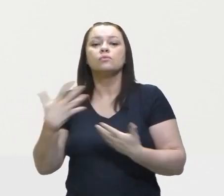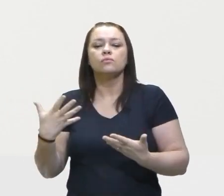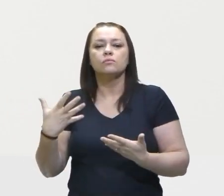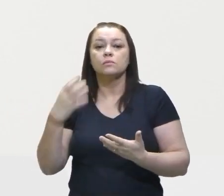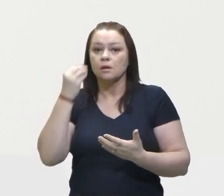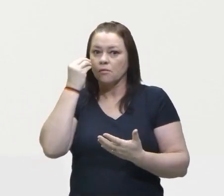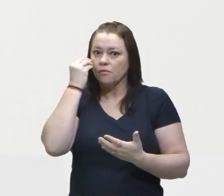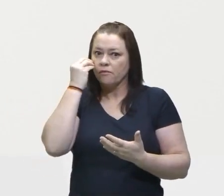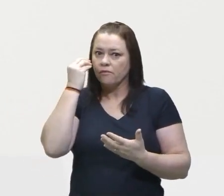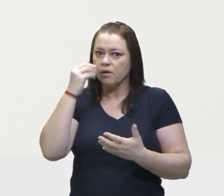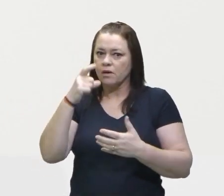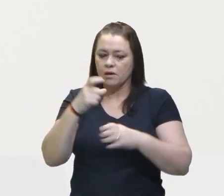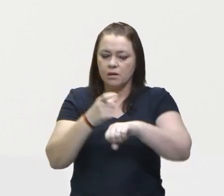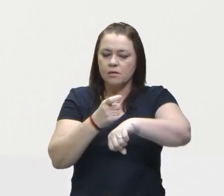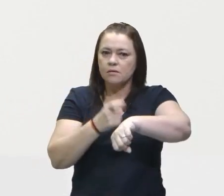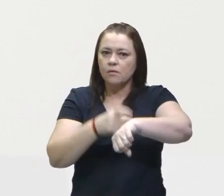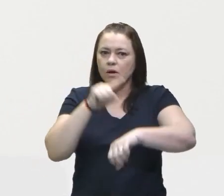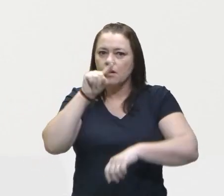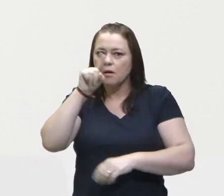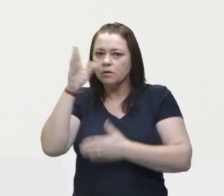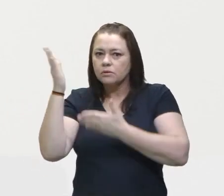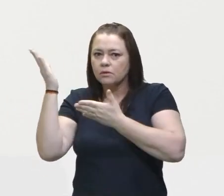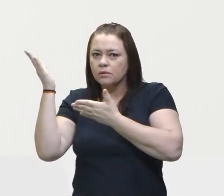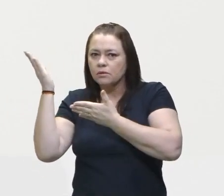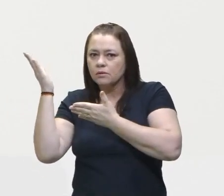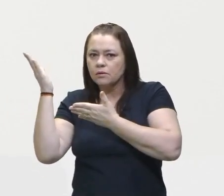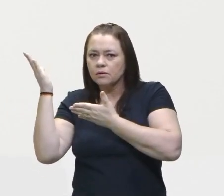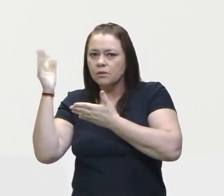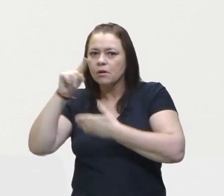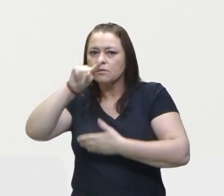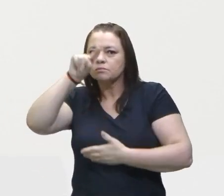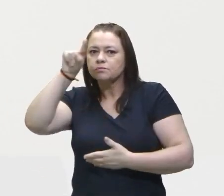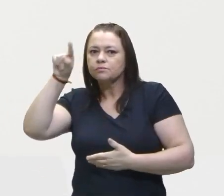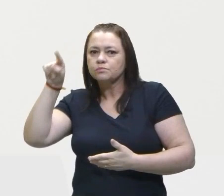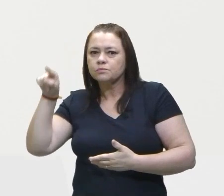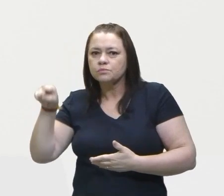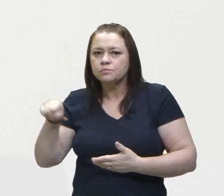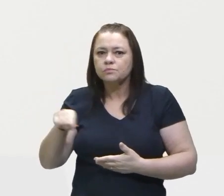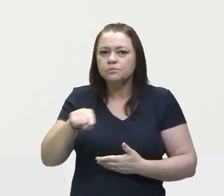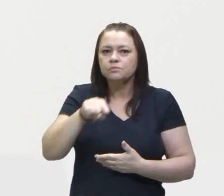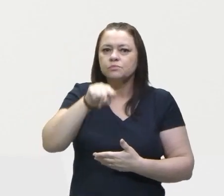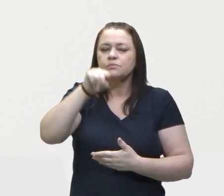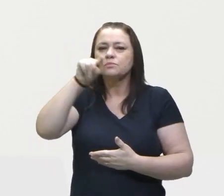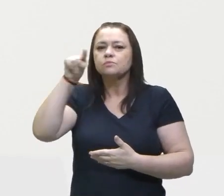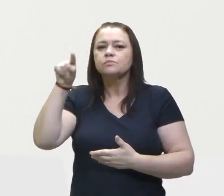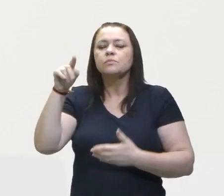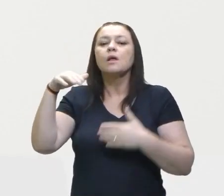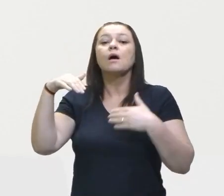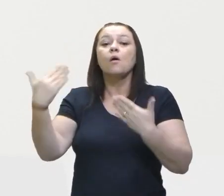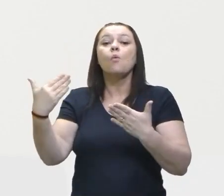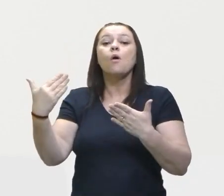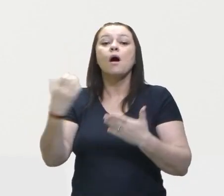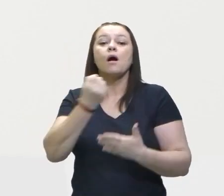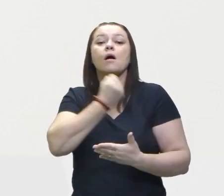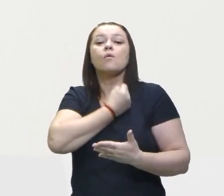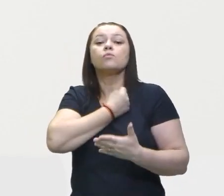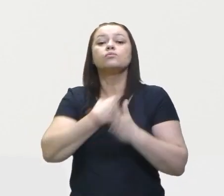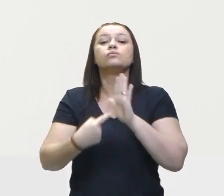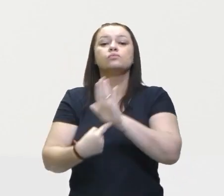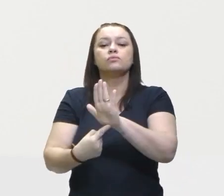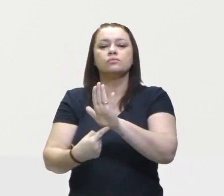todinho que vai de 1 até um outro número. Ele dá a volta no relógio. Quantos